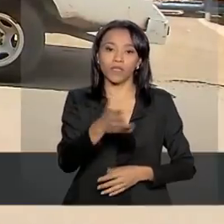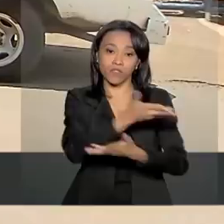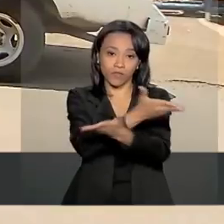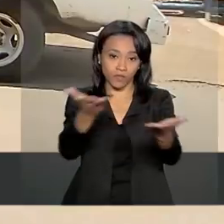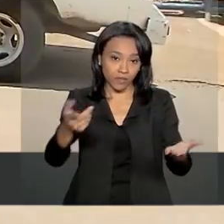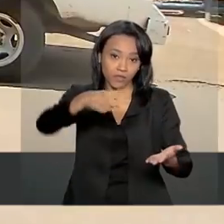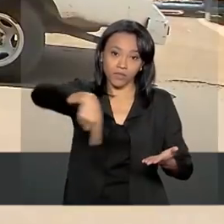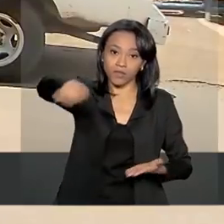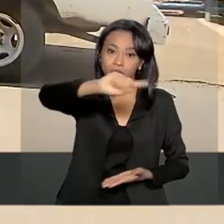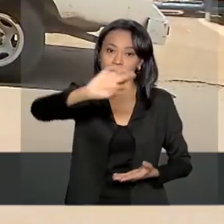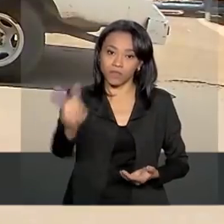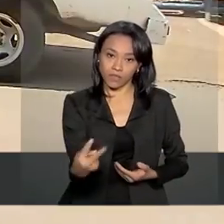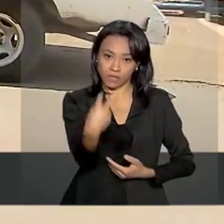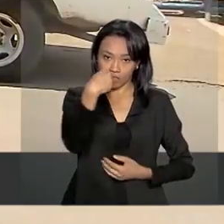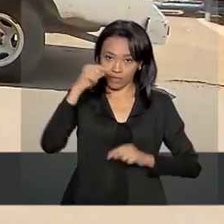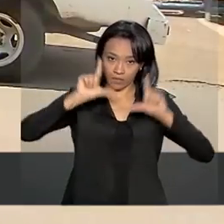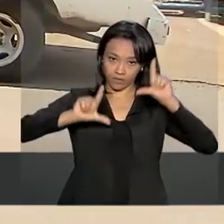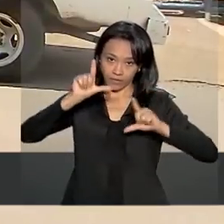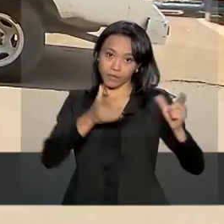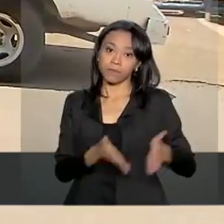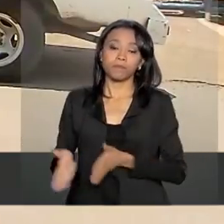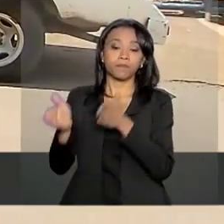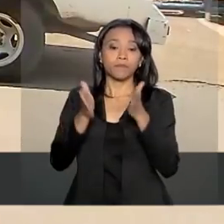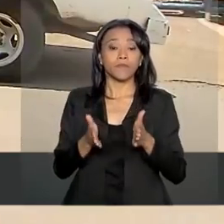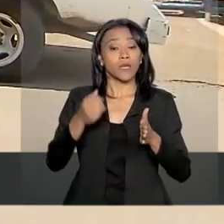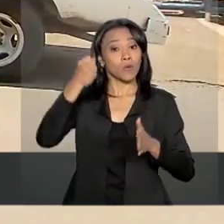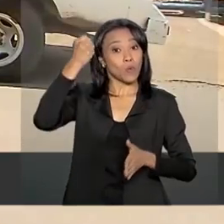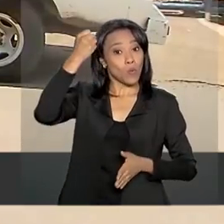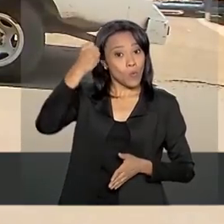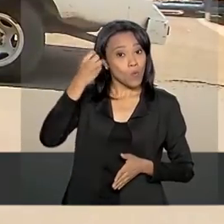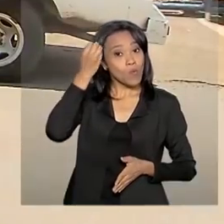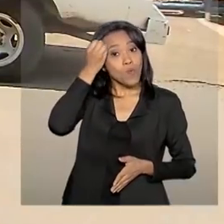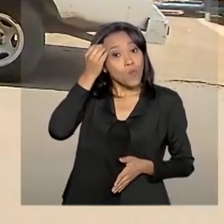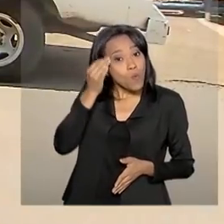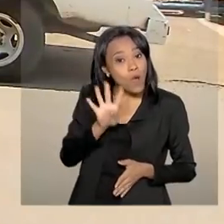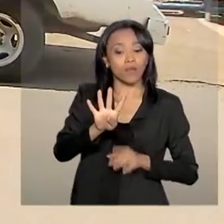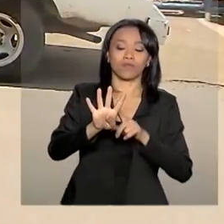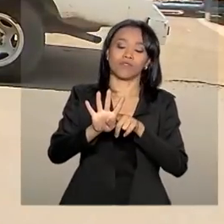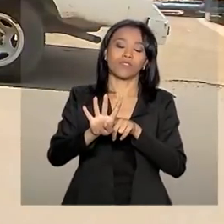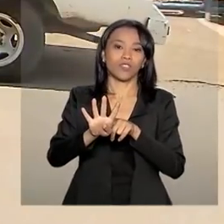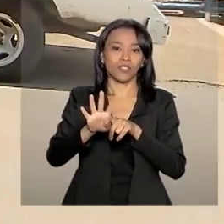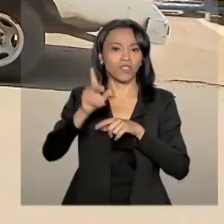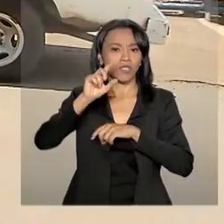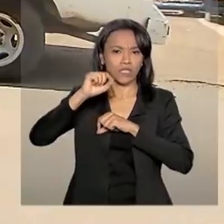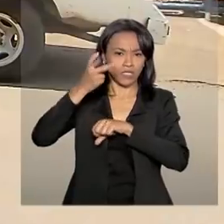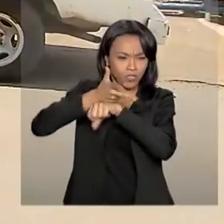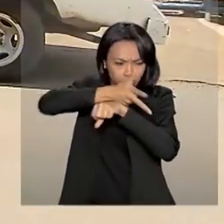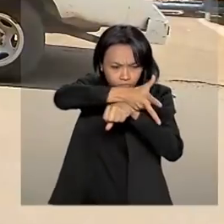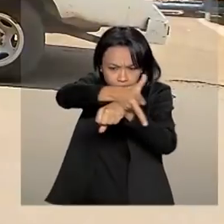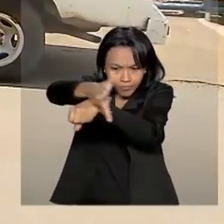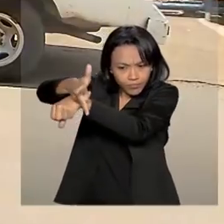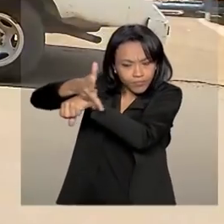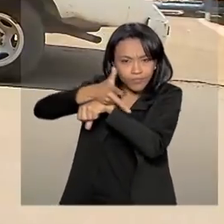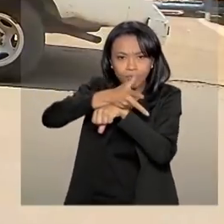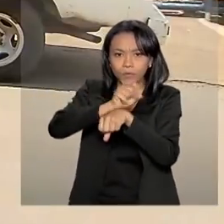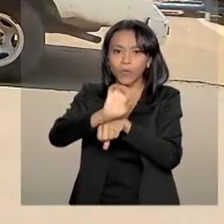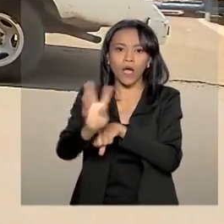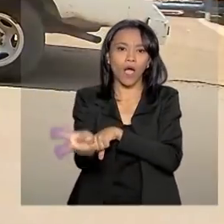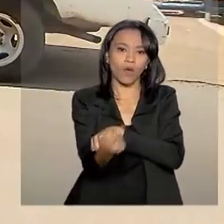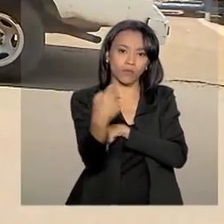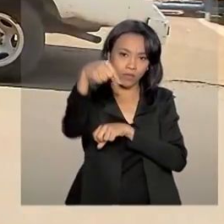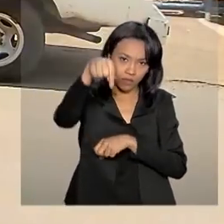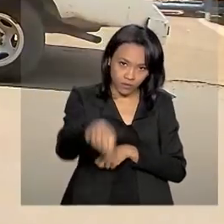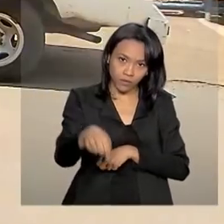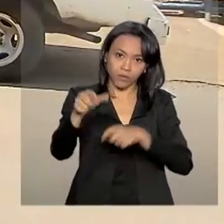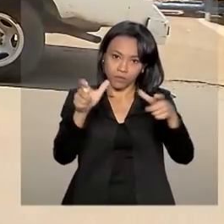que nos acompanham aqui pela TVNBR. Neste quarto dia de cobertura dos desdobramentos do rompimento da barragem do Feijão,